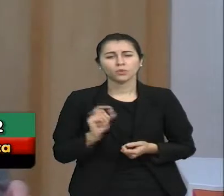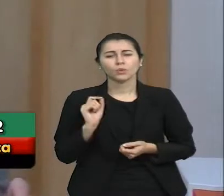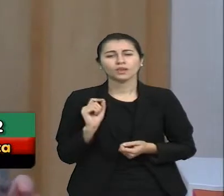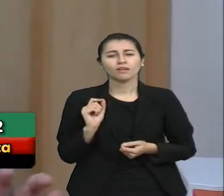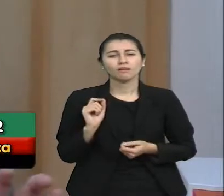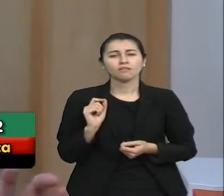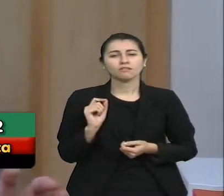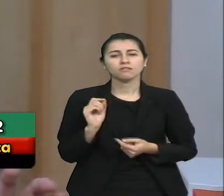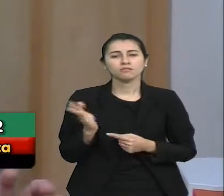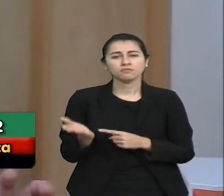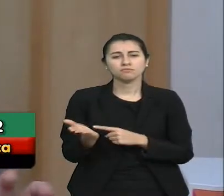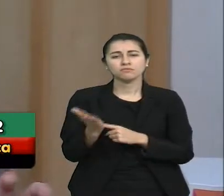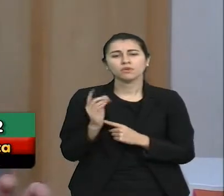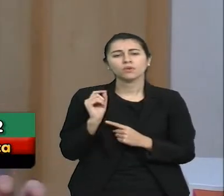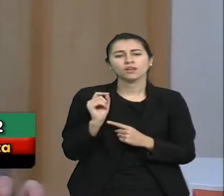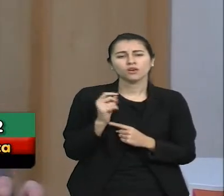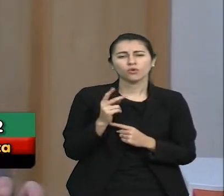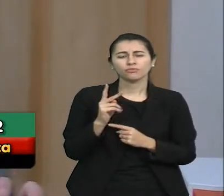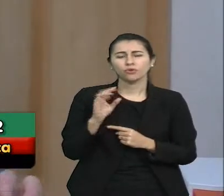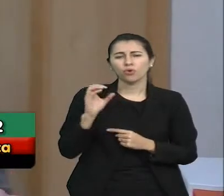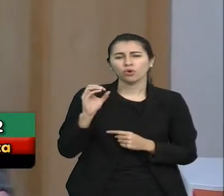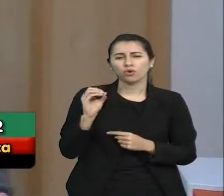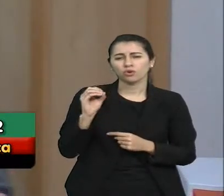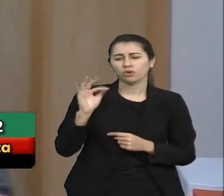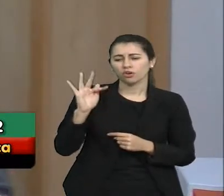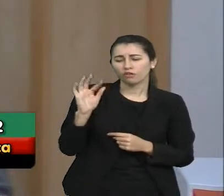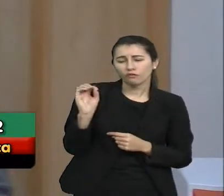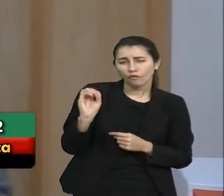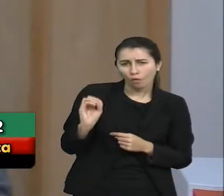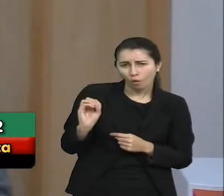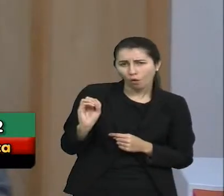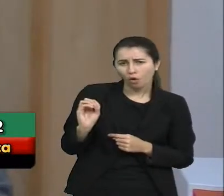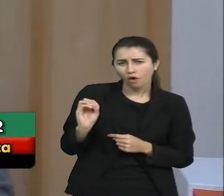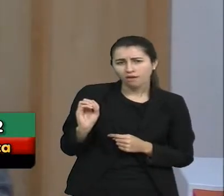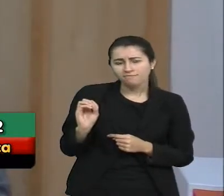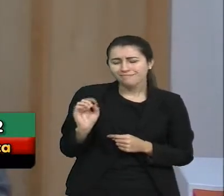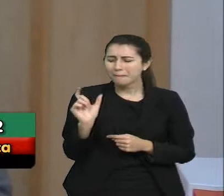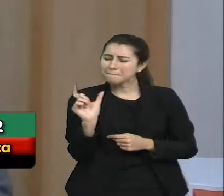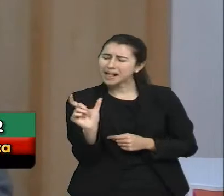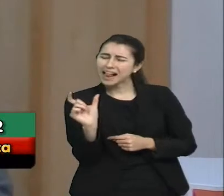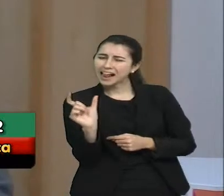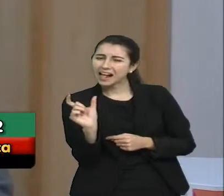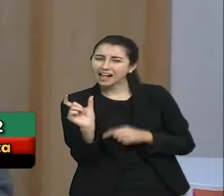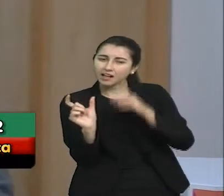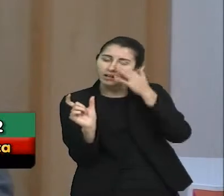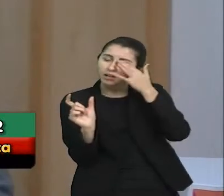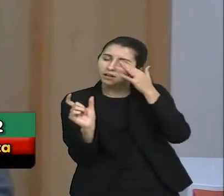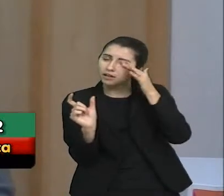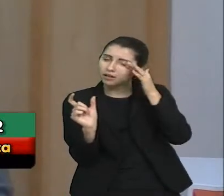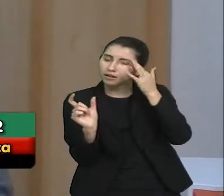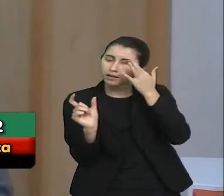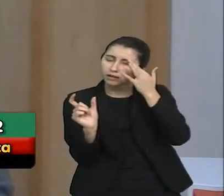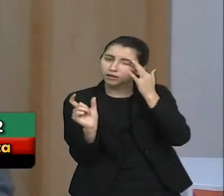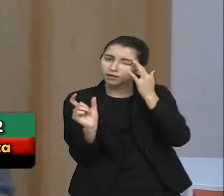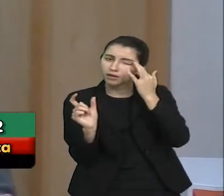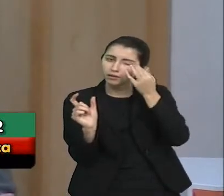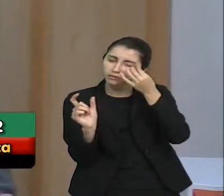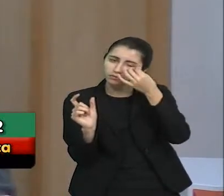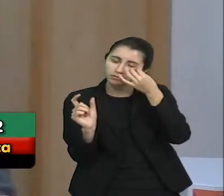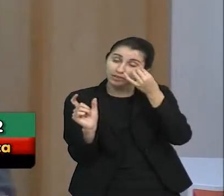sobre Ofó. O Ofó, a palavra, é uma das coisas